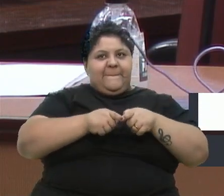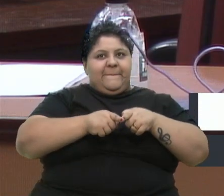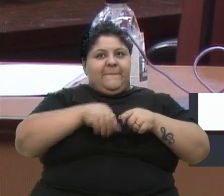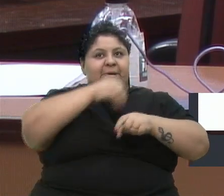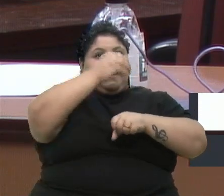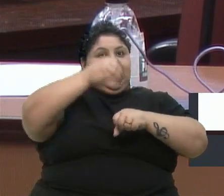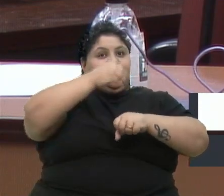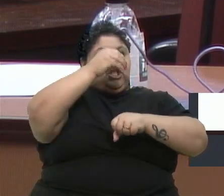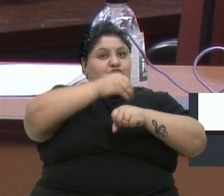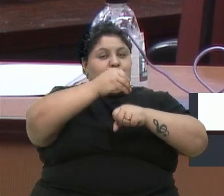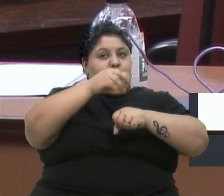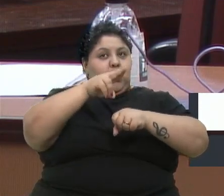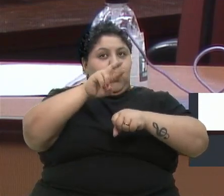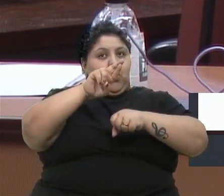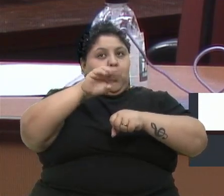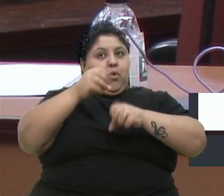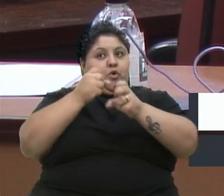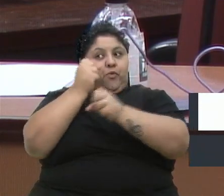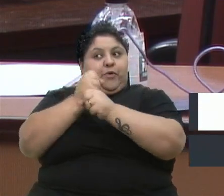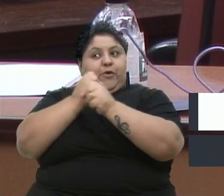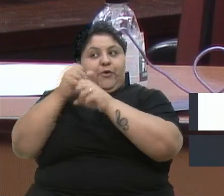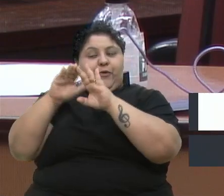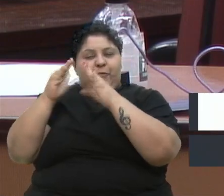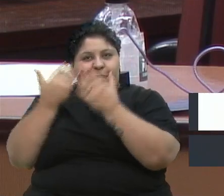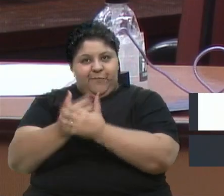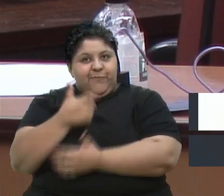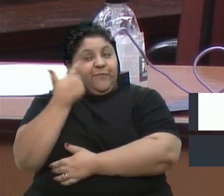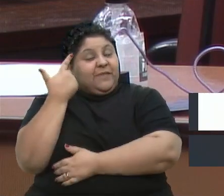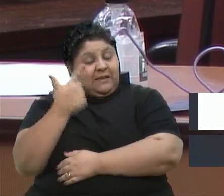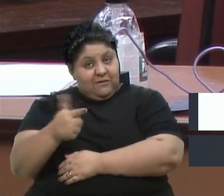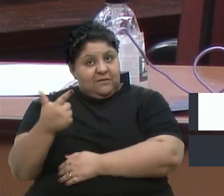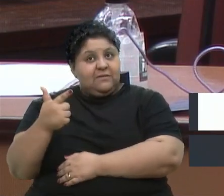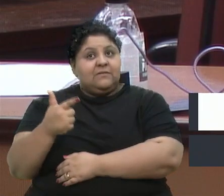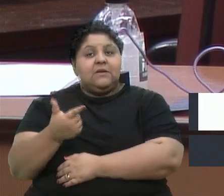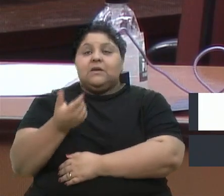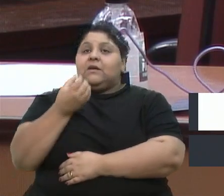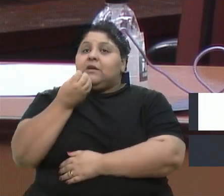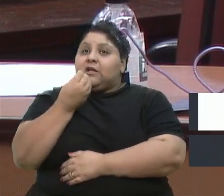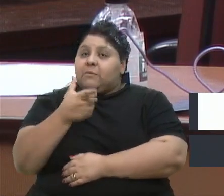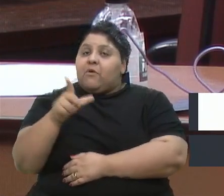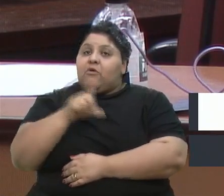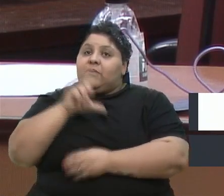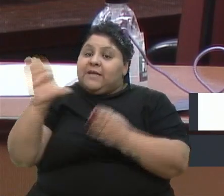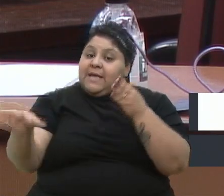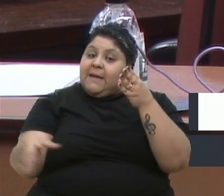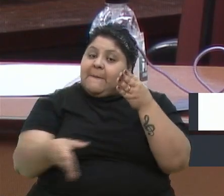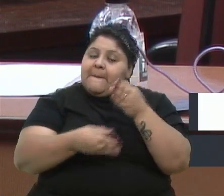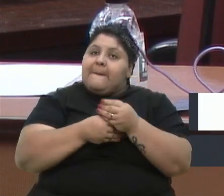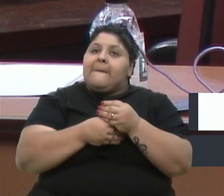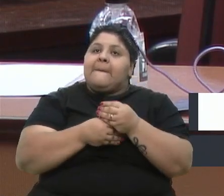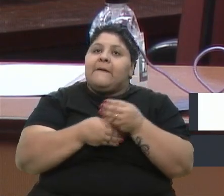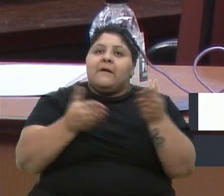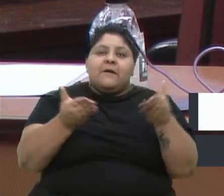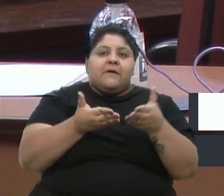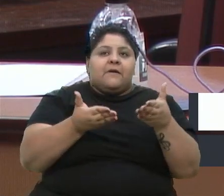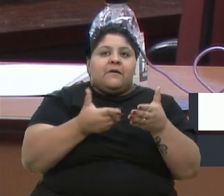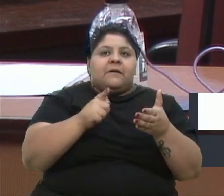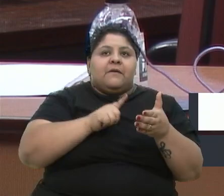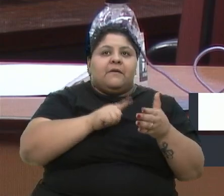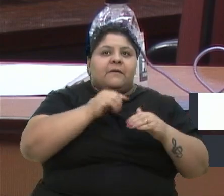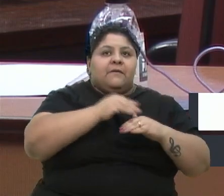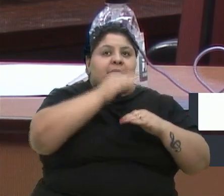tem debate. Outro vereador, que bom que tem emendas parlamentares, que agora não tem mais o